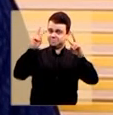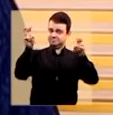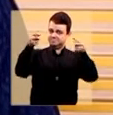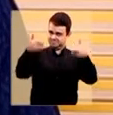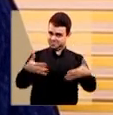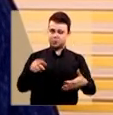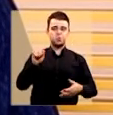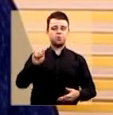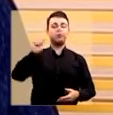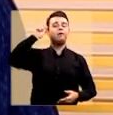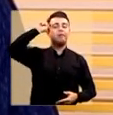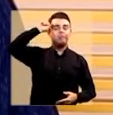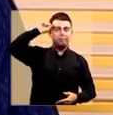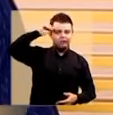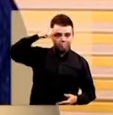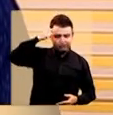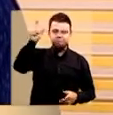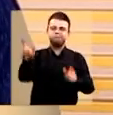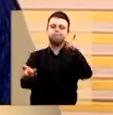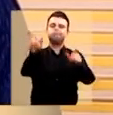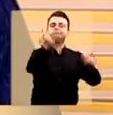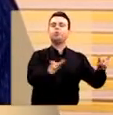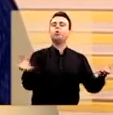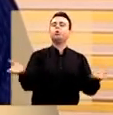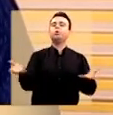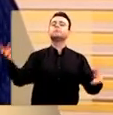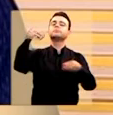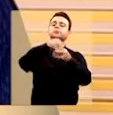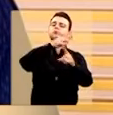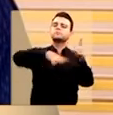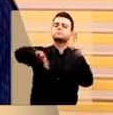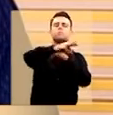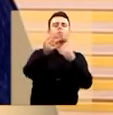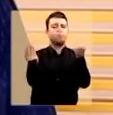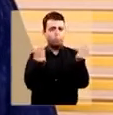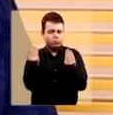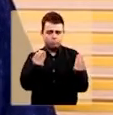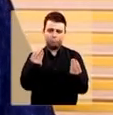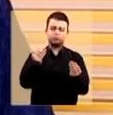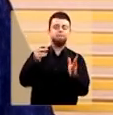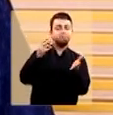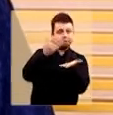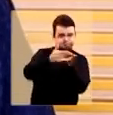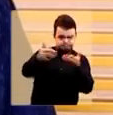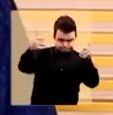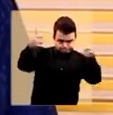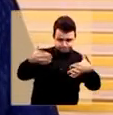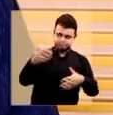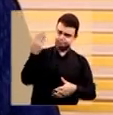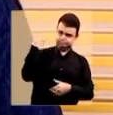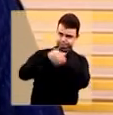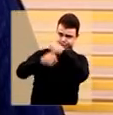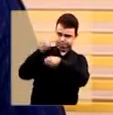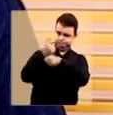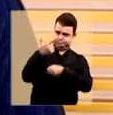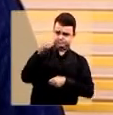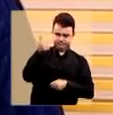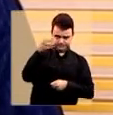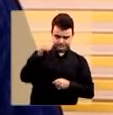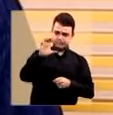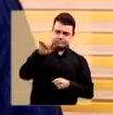E nesse ponto de vista, discutindo a questão do negro hoje em dia inserido na sociedade, começo dando um número. No censo